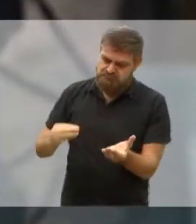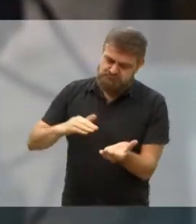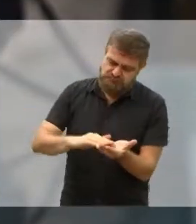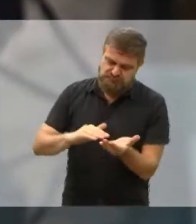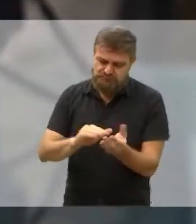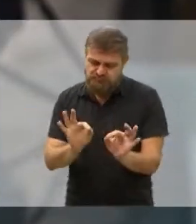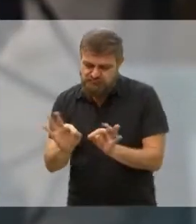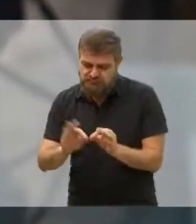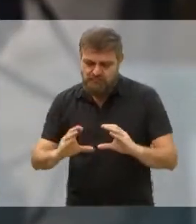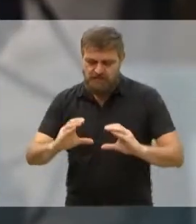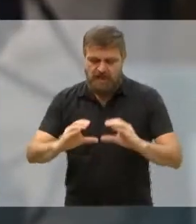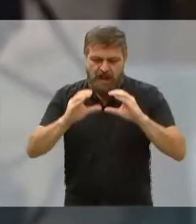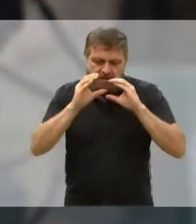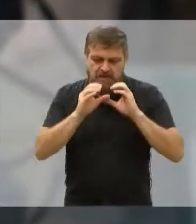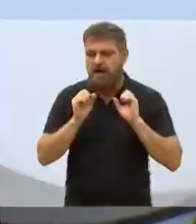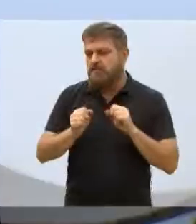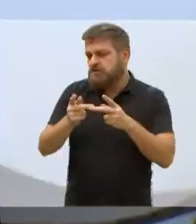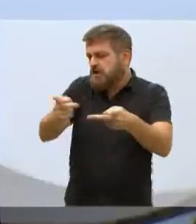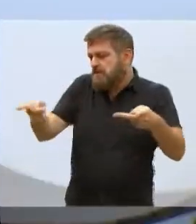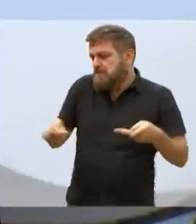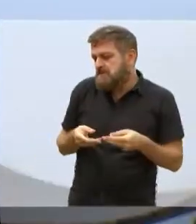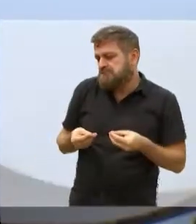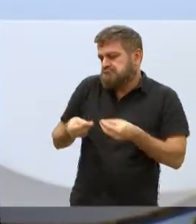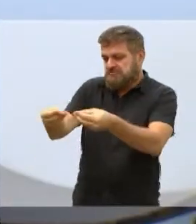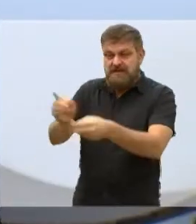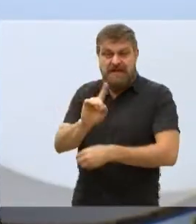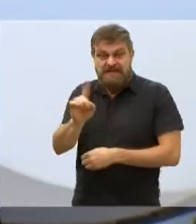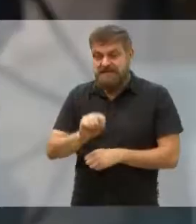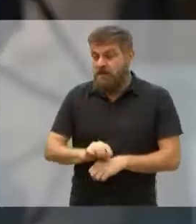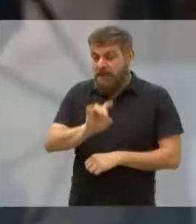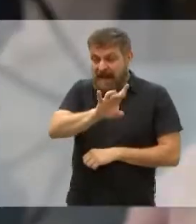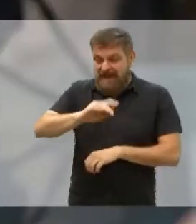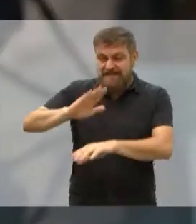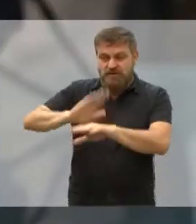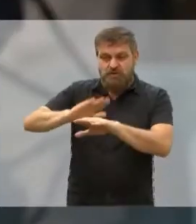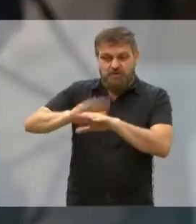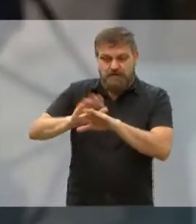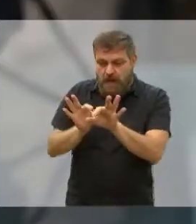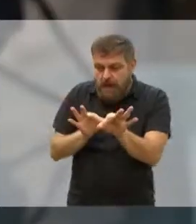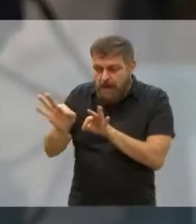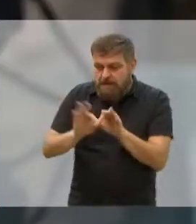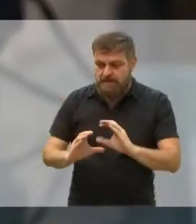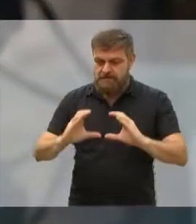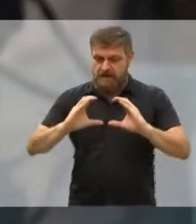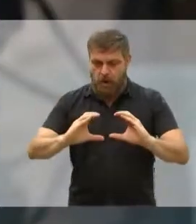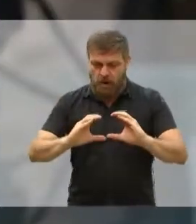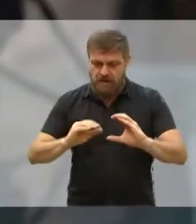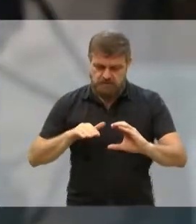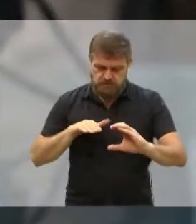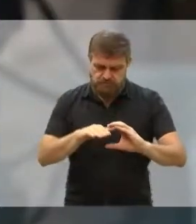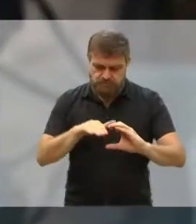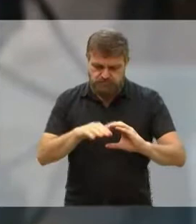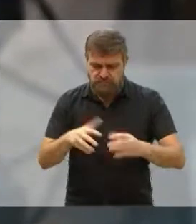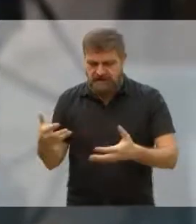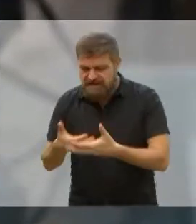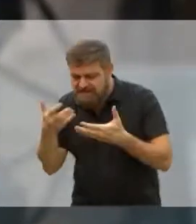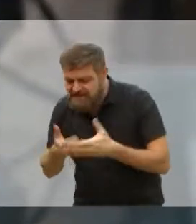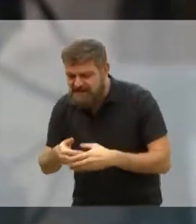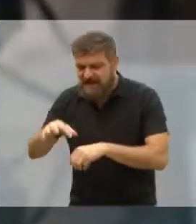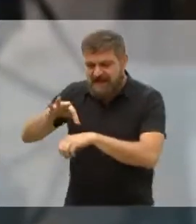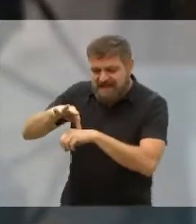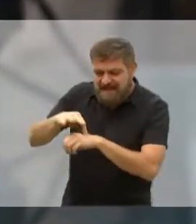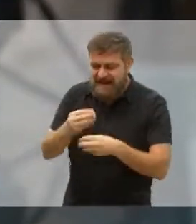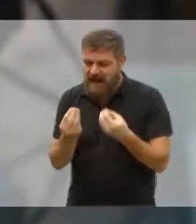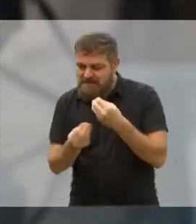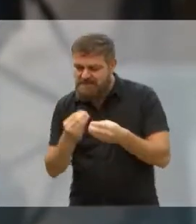olhar terapêutico. Eu podia pedir uma pizza, podia dar comida na mão deles, mas não. Então, vamos montar o seu hambúrguer? Como que monta? Qual que é a